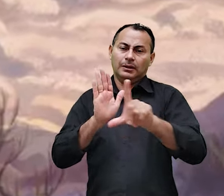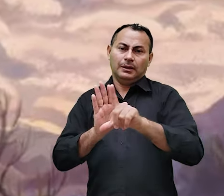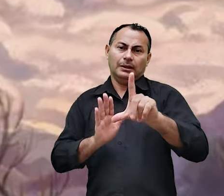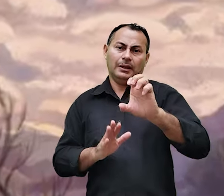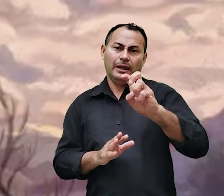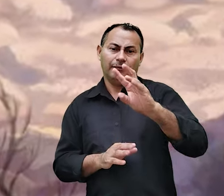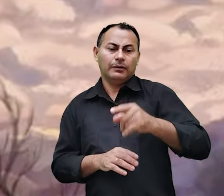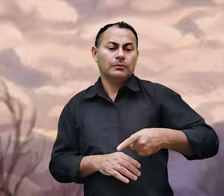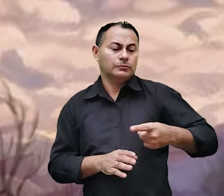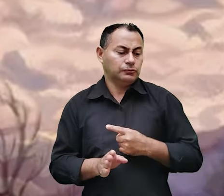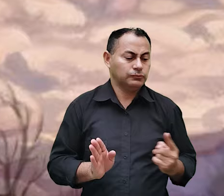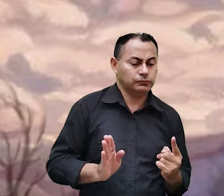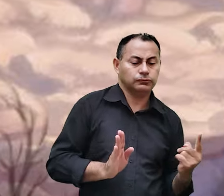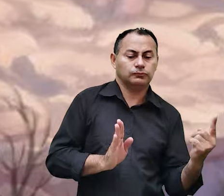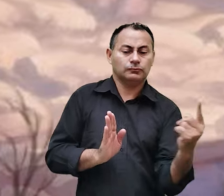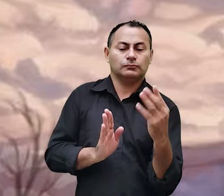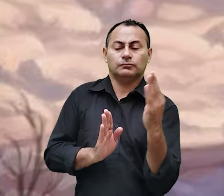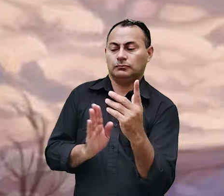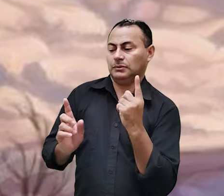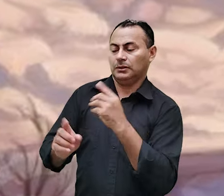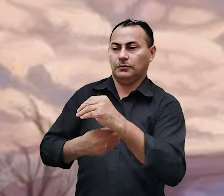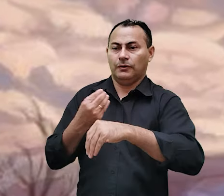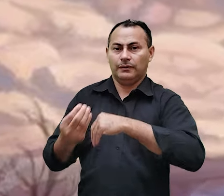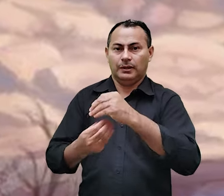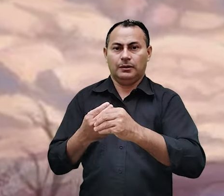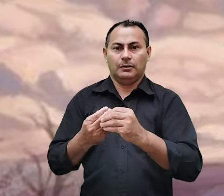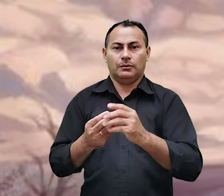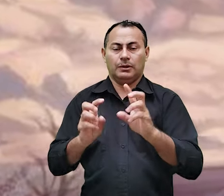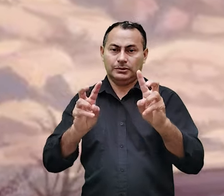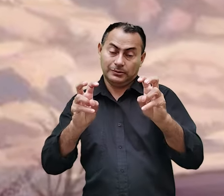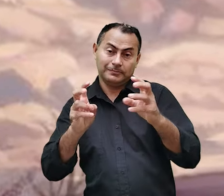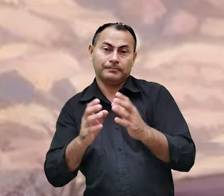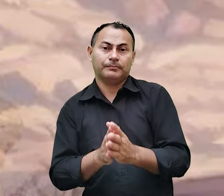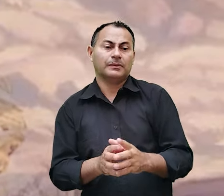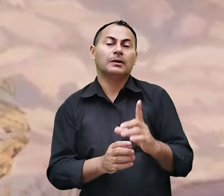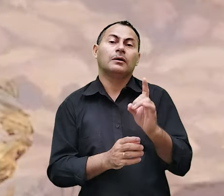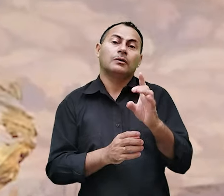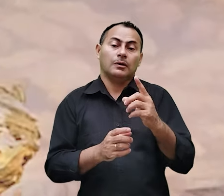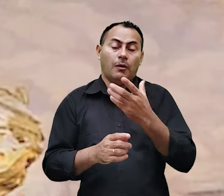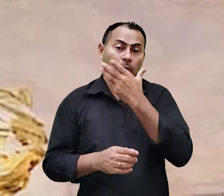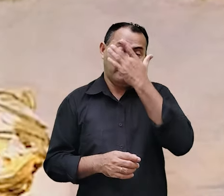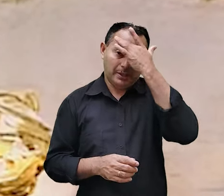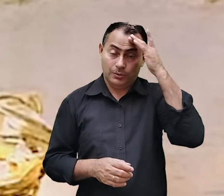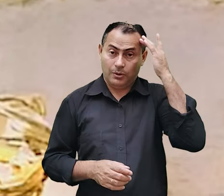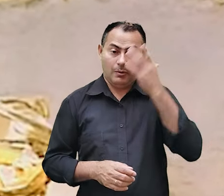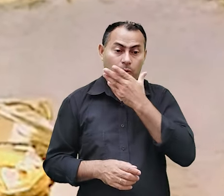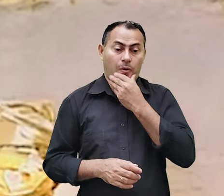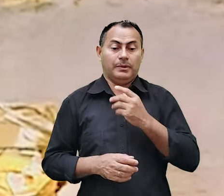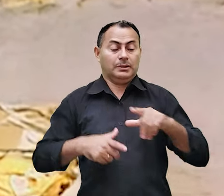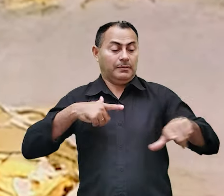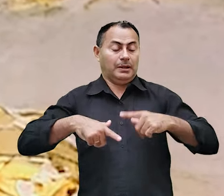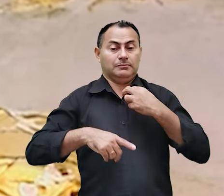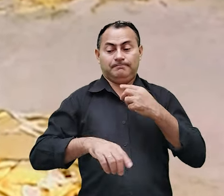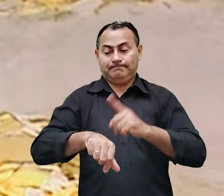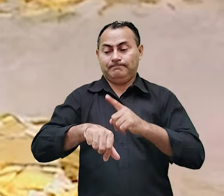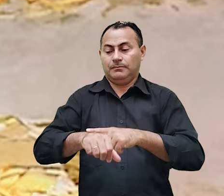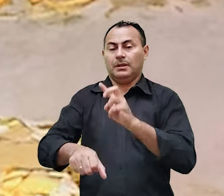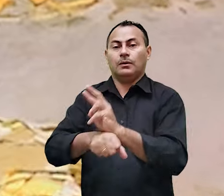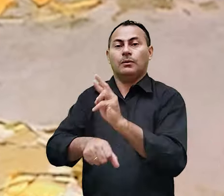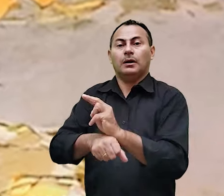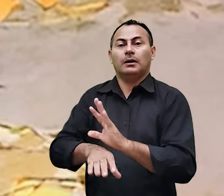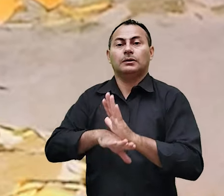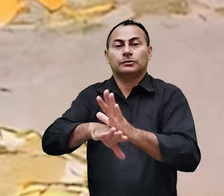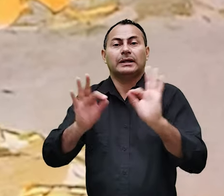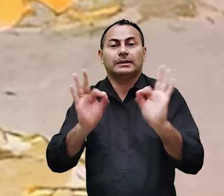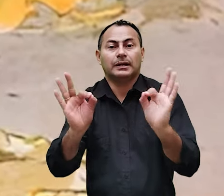um levita que atravessaram para o outro lado da rua para não se envolverem com o assunto. Afinal, eles eram homens muito ocupados e não